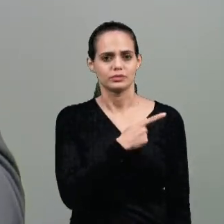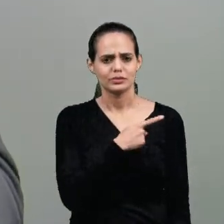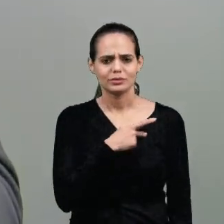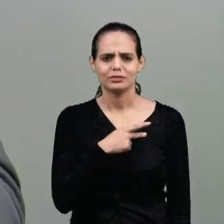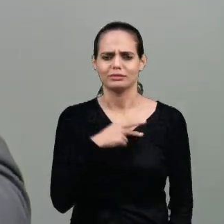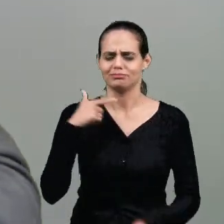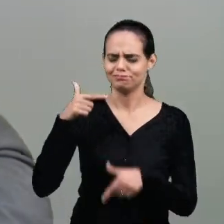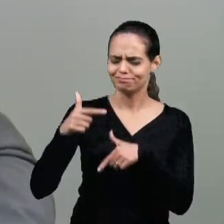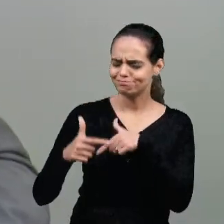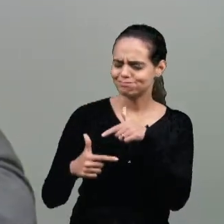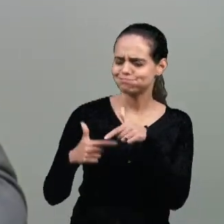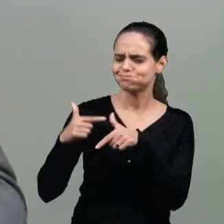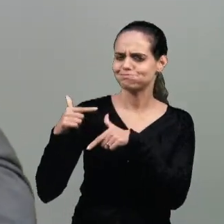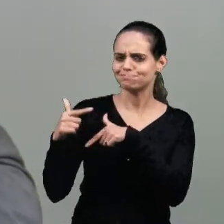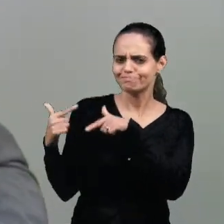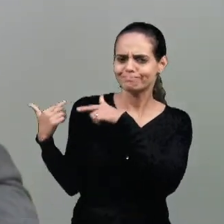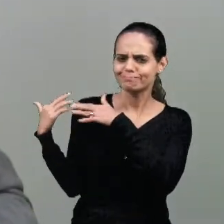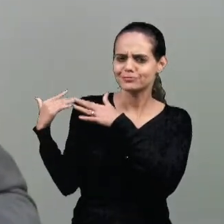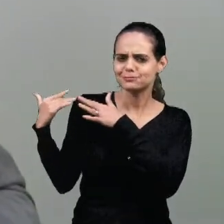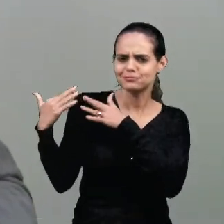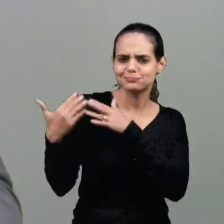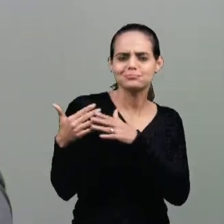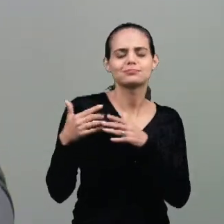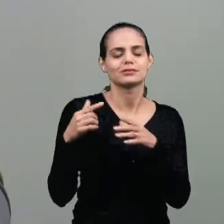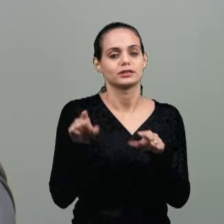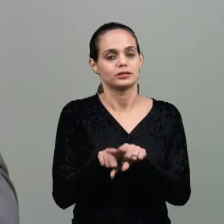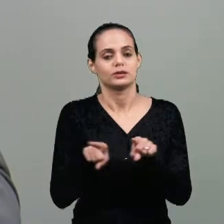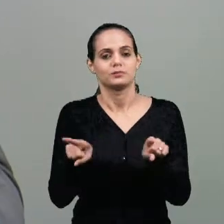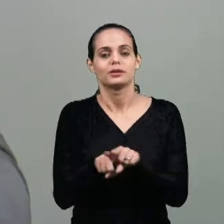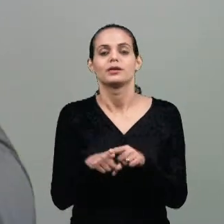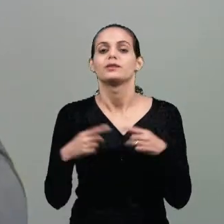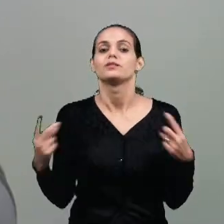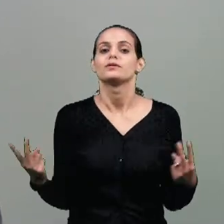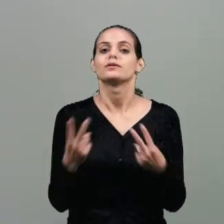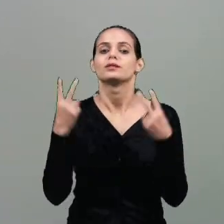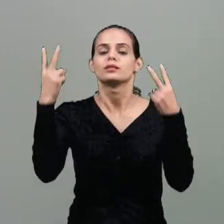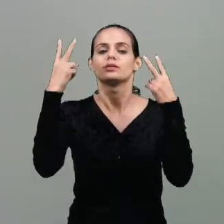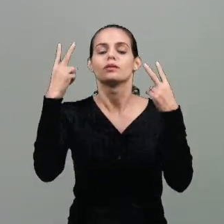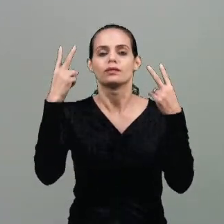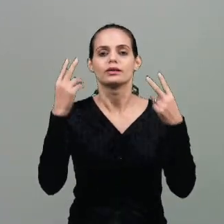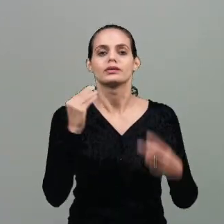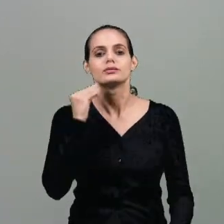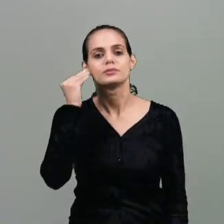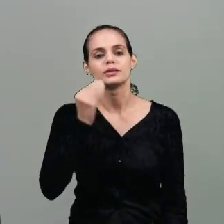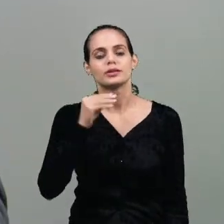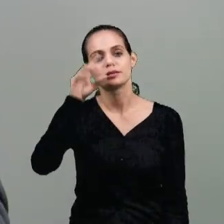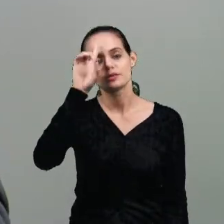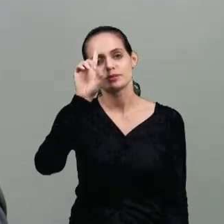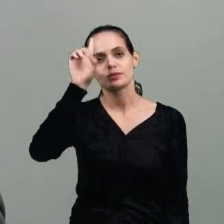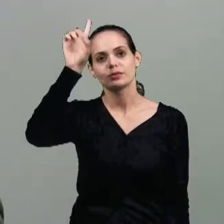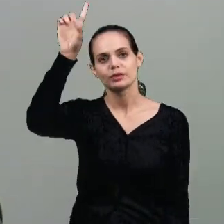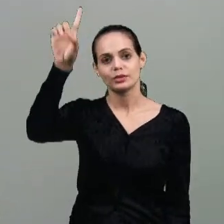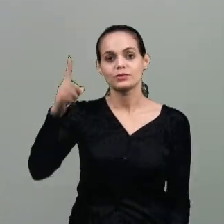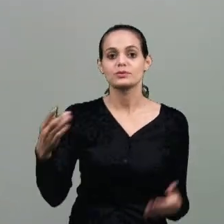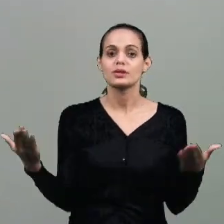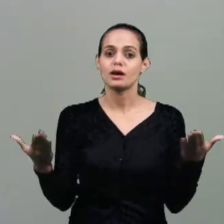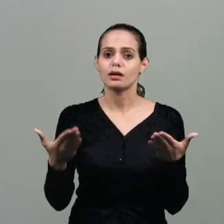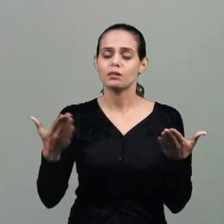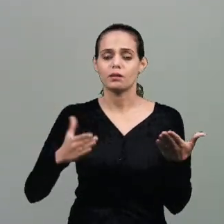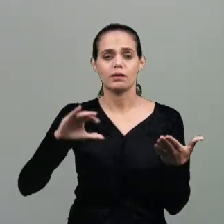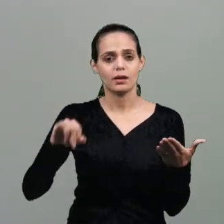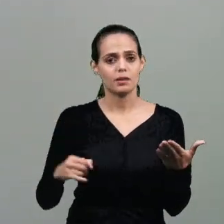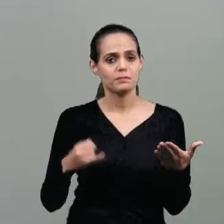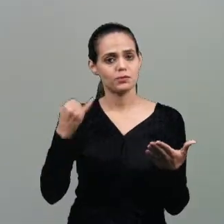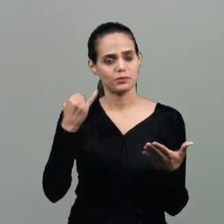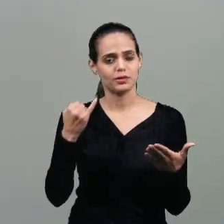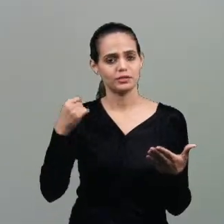e muitos momentos ali, muitas vitórias, muitas experiências profundas com Deus para chegar até ali. Então, vamos aproveitar a presença do Diniz aqui hoje e falar um pouquinho